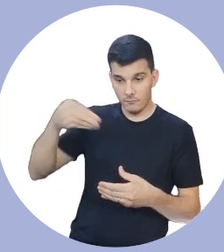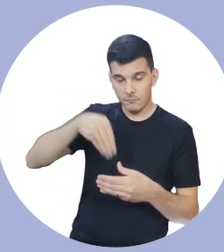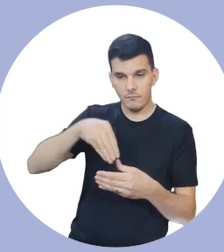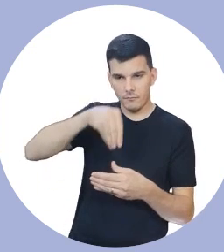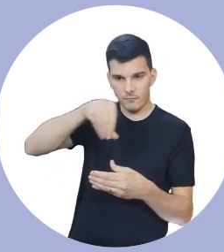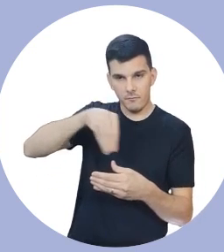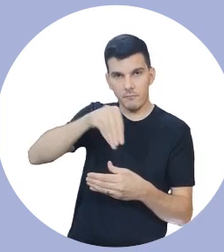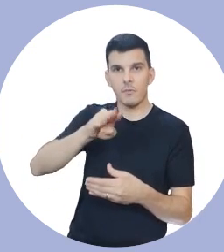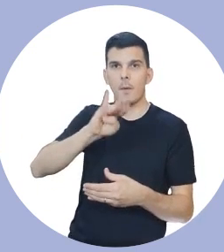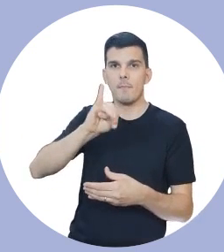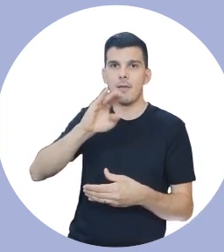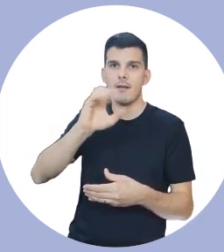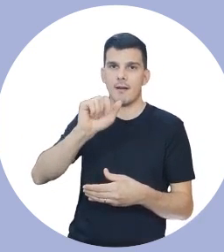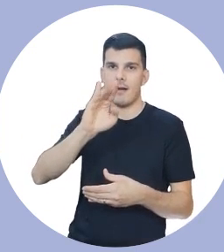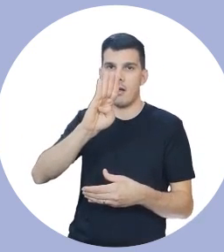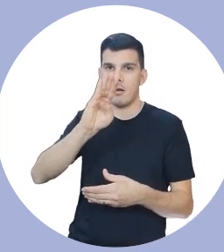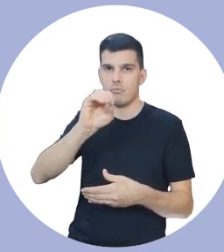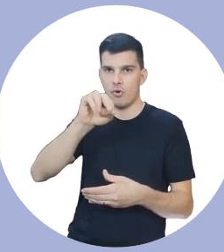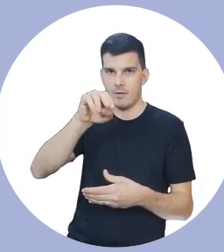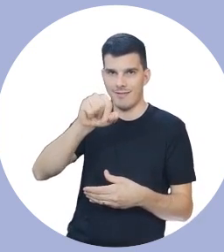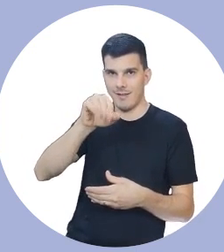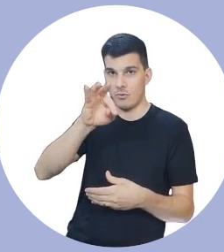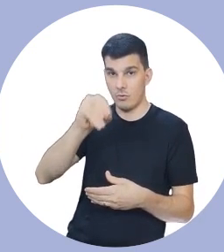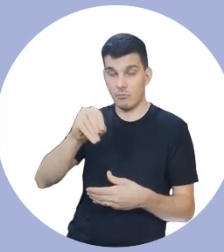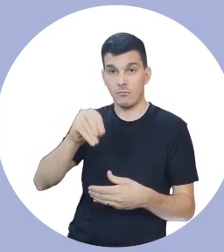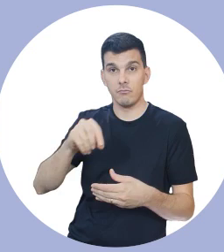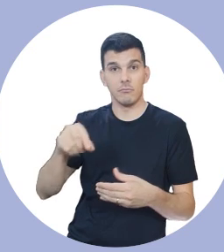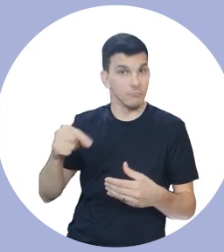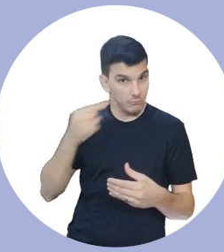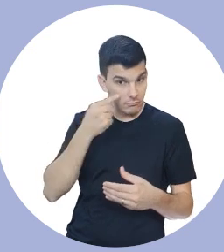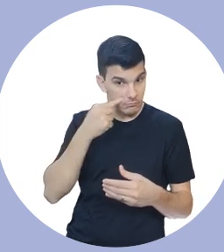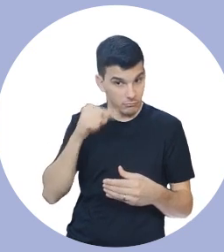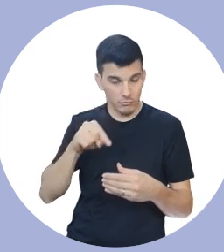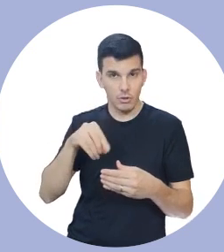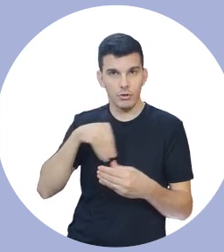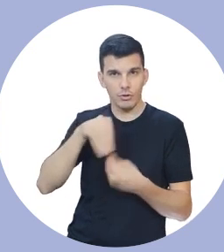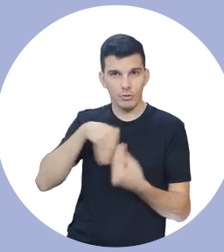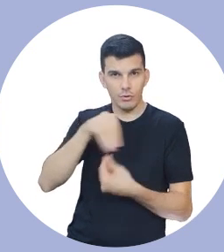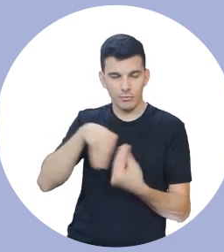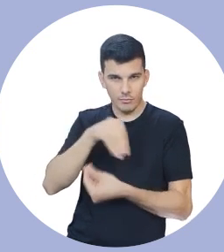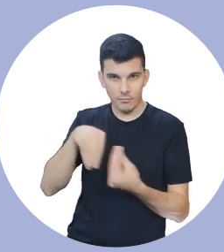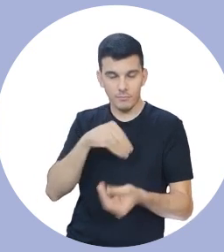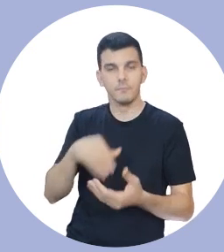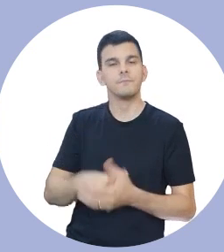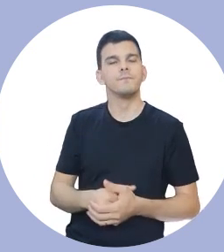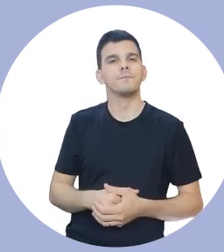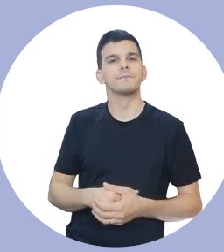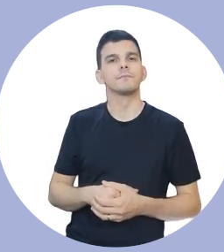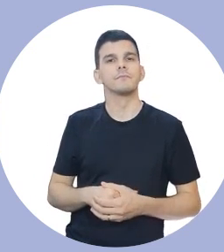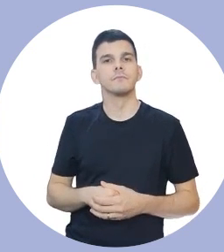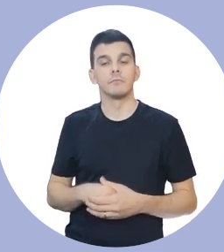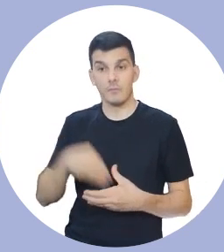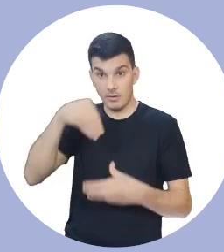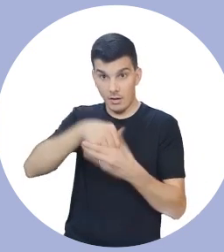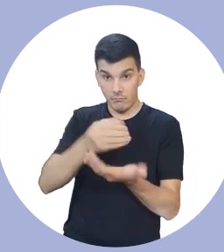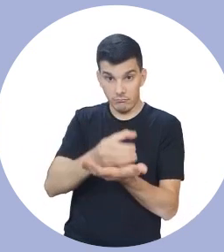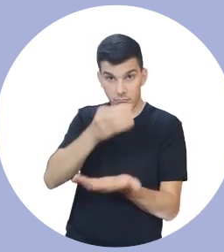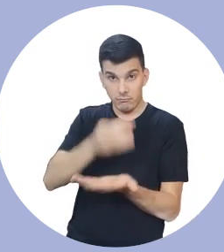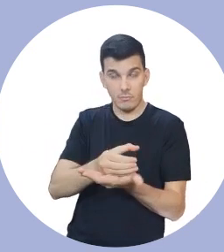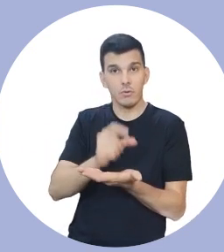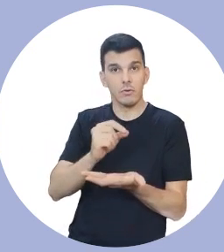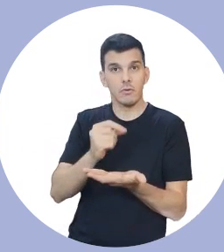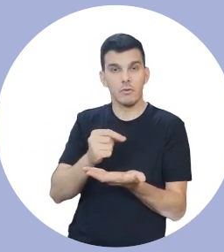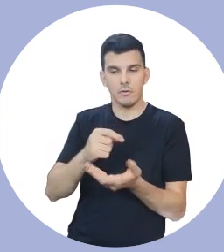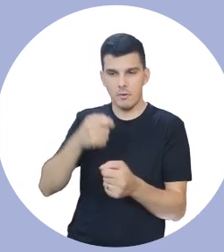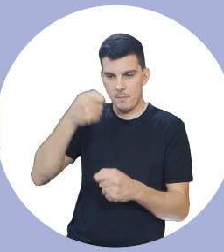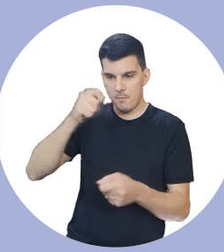Adicionou-se bicarbonato de sódio comercial em pequenas quantidades até que a solução tornasse rosa. Dentro do